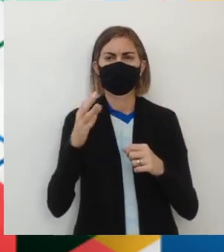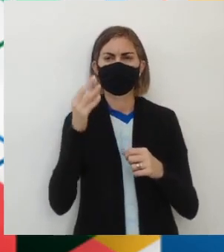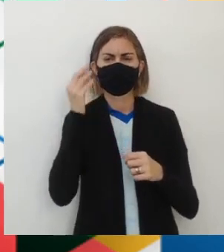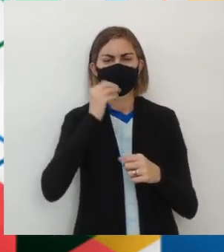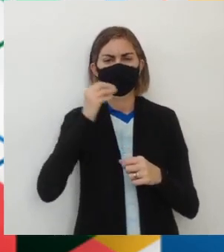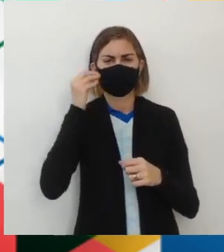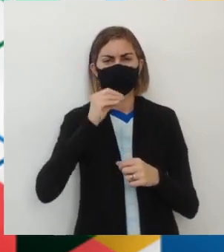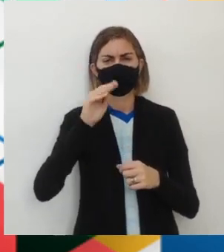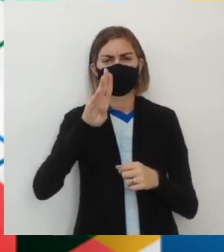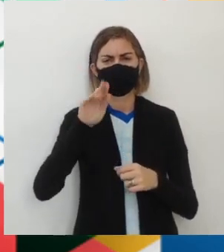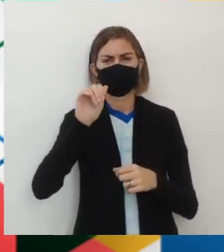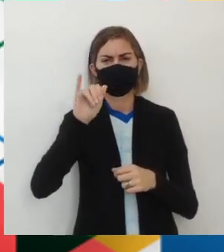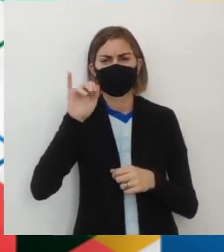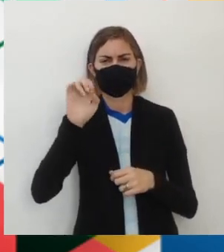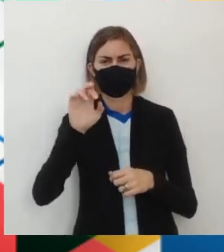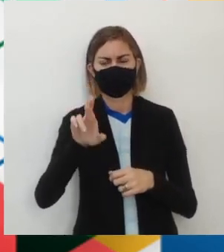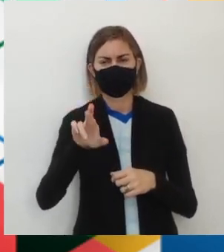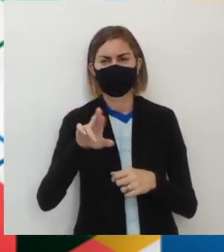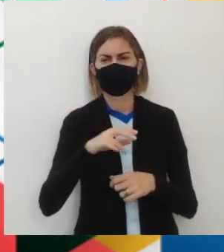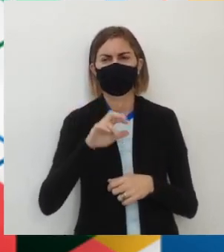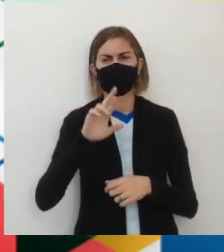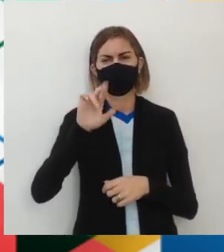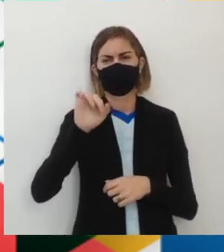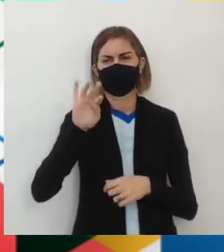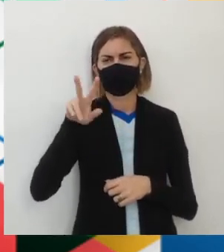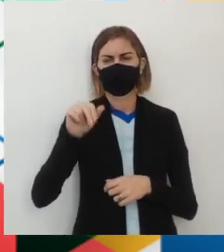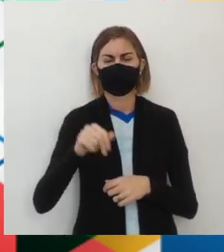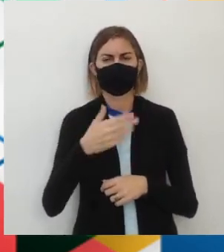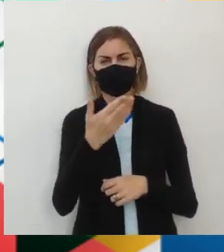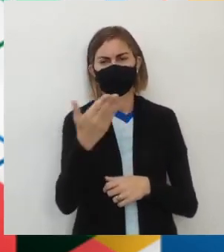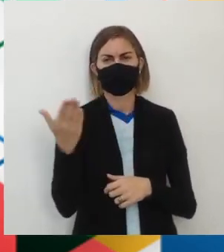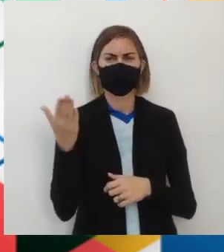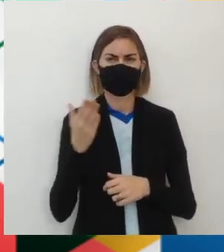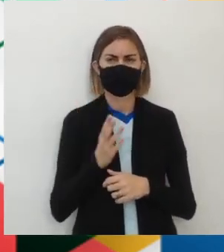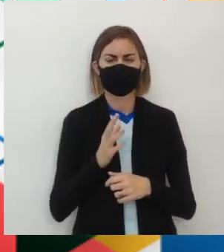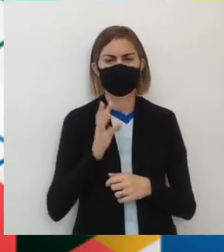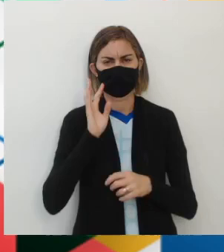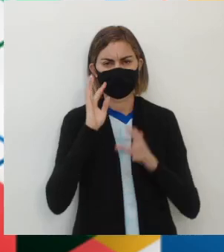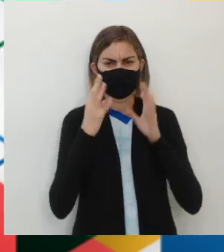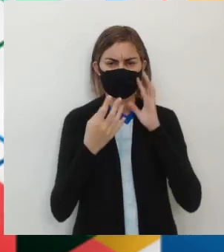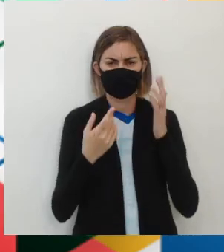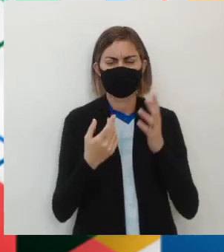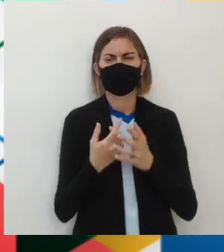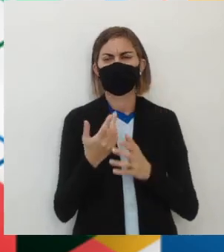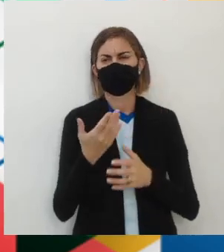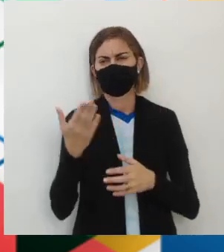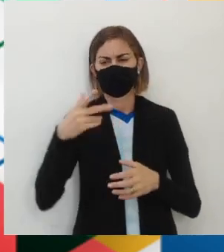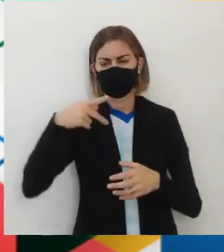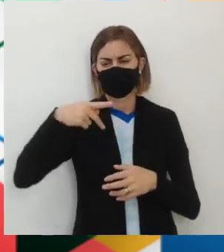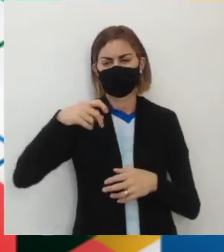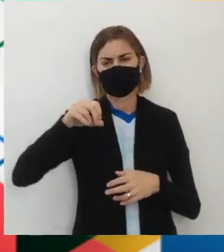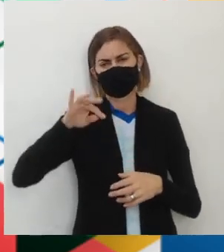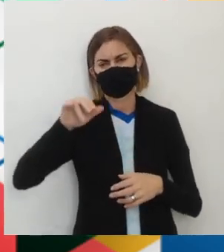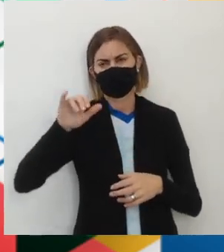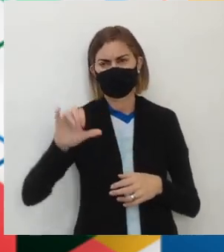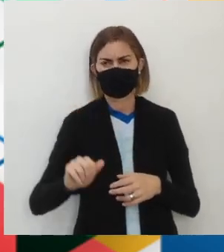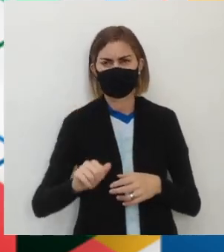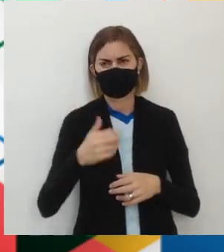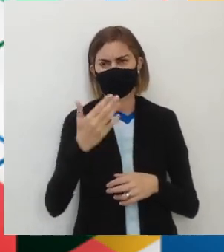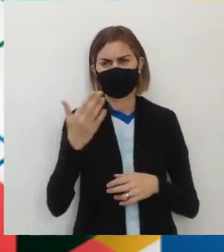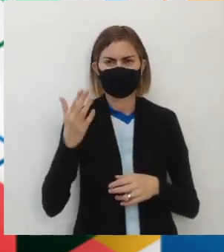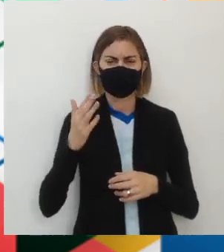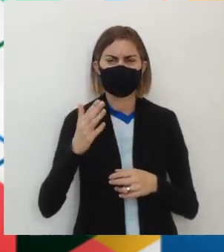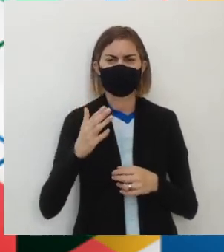de Bayer. O que é esse reativo? Basicamente é uma solução de permanganato de potássio, um